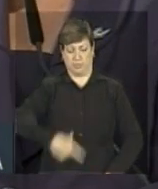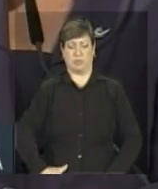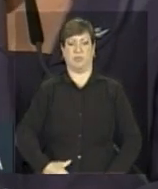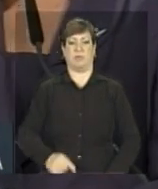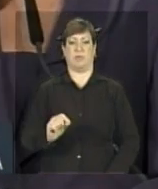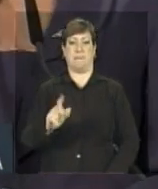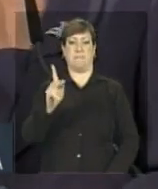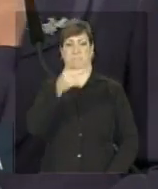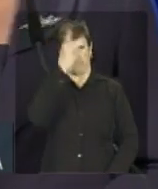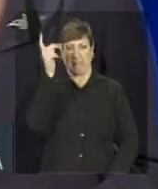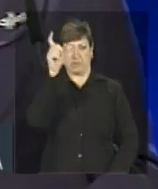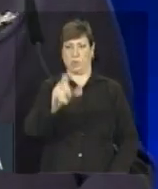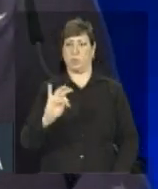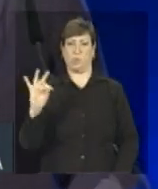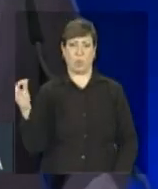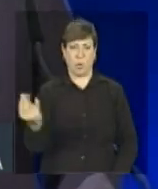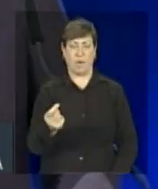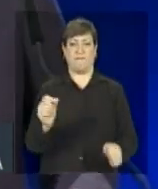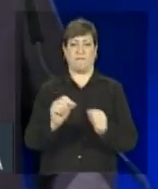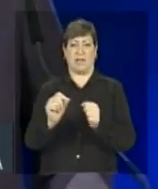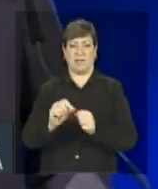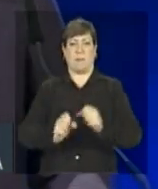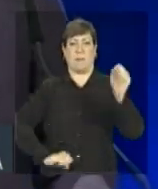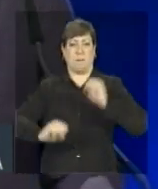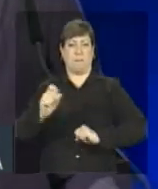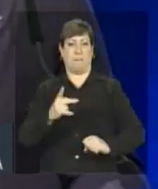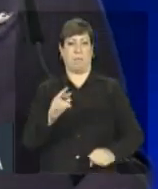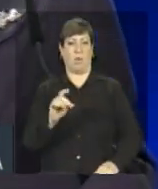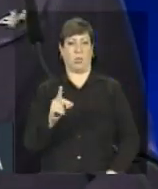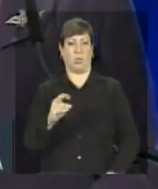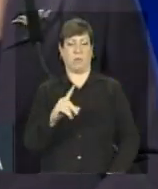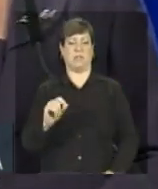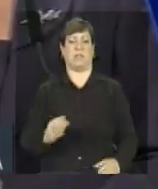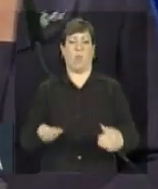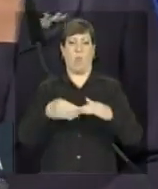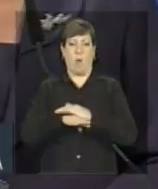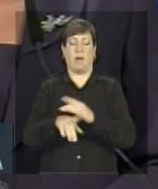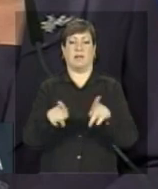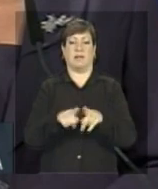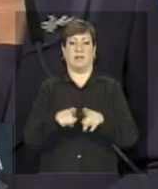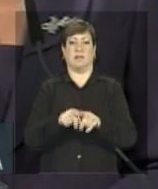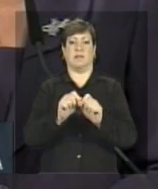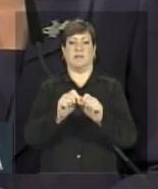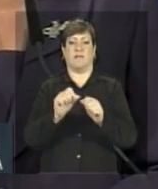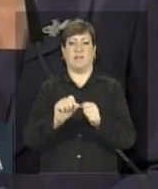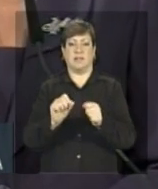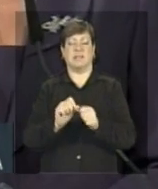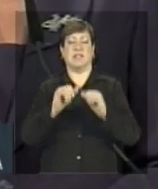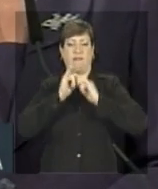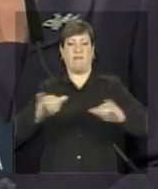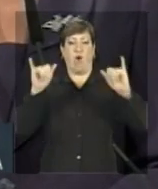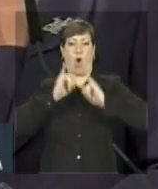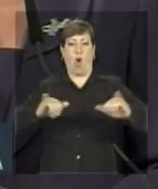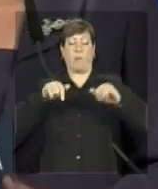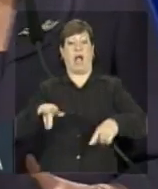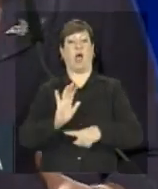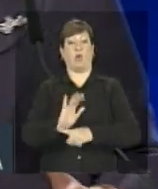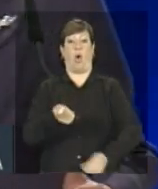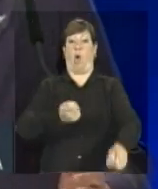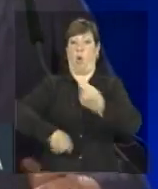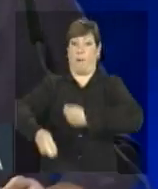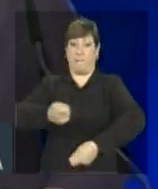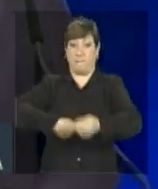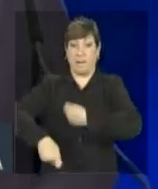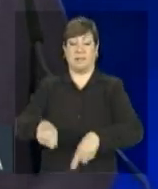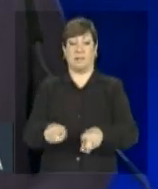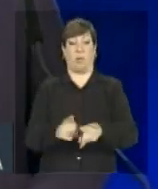produzir, armazenar e distribuir informação. Elas revolucionam a produção, o comércio, a